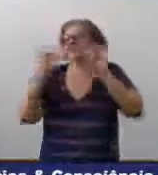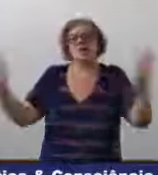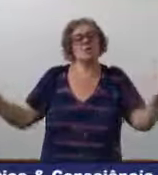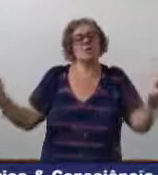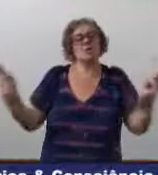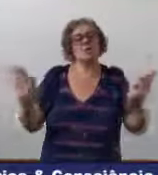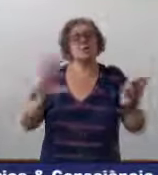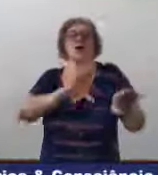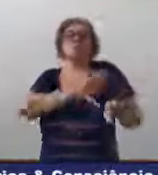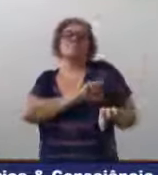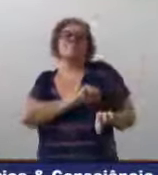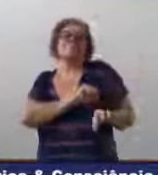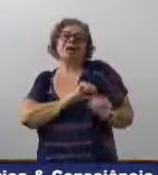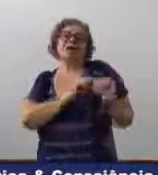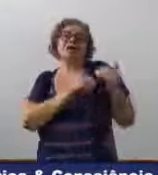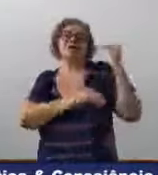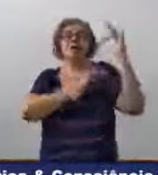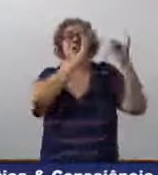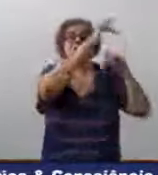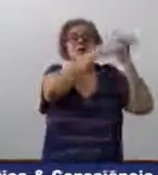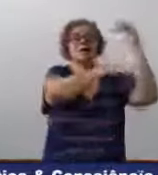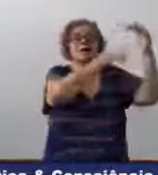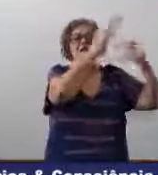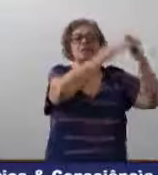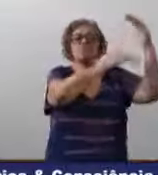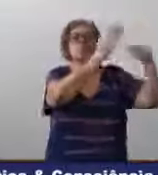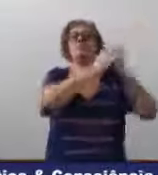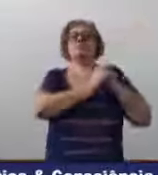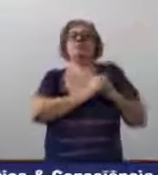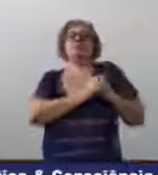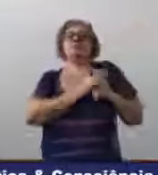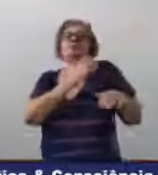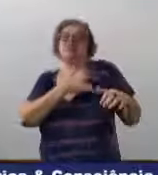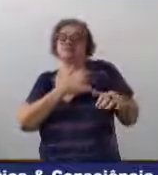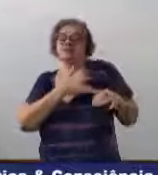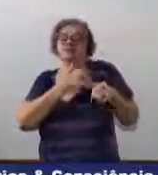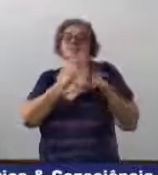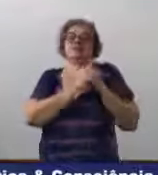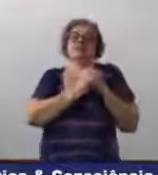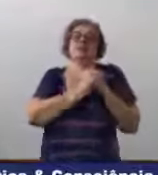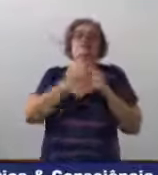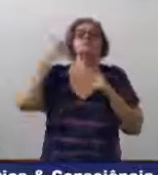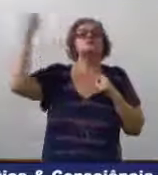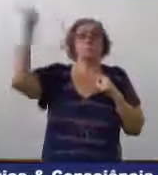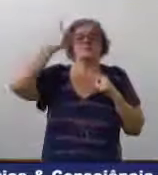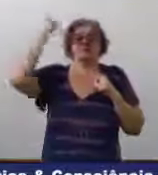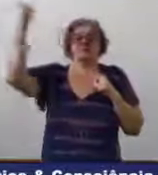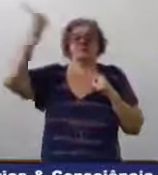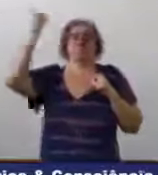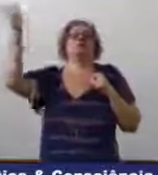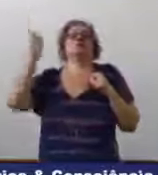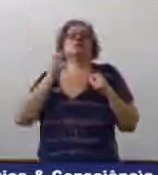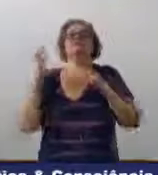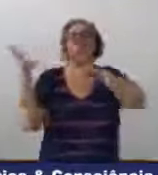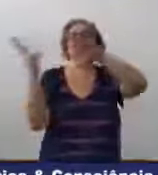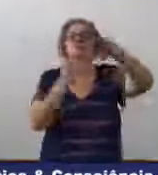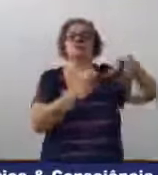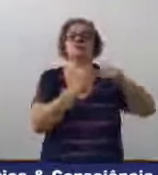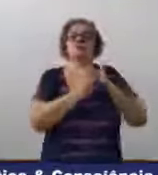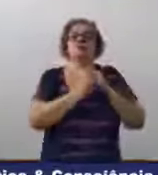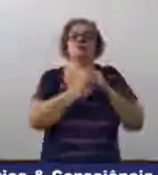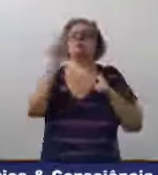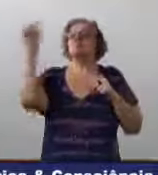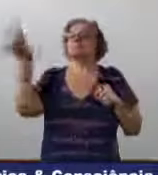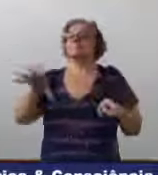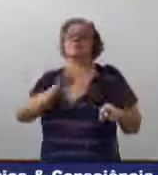prazer de amar, porque amar evolui o ser que é capaz desse sentimento. o mais importante de toda a natureza.